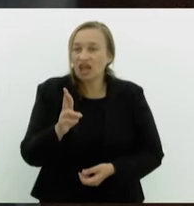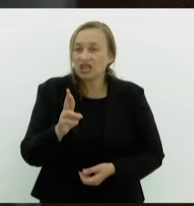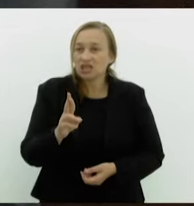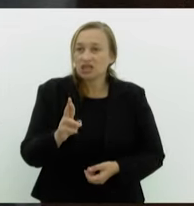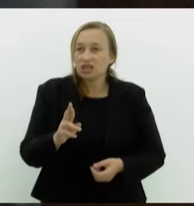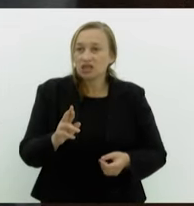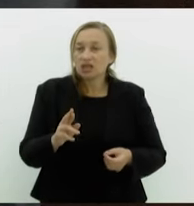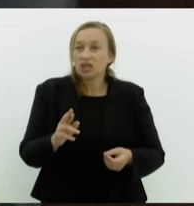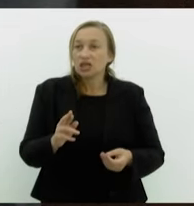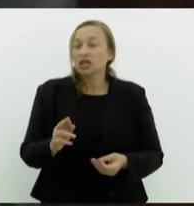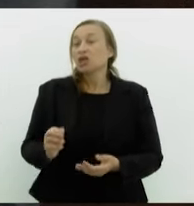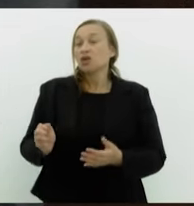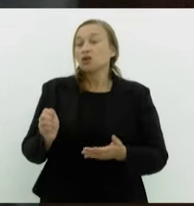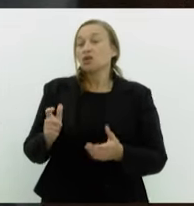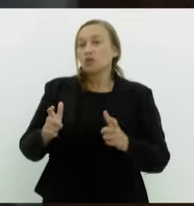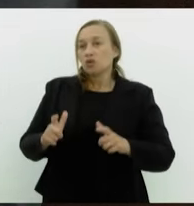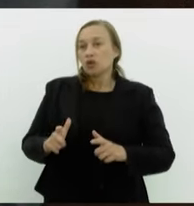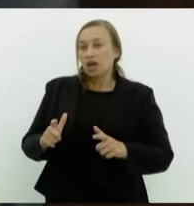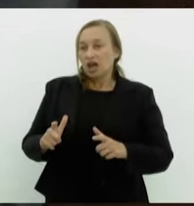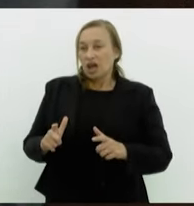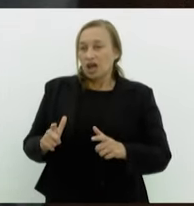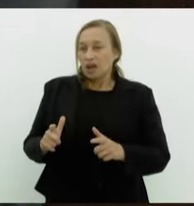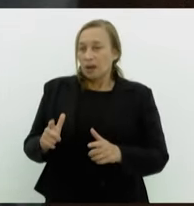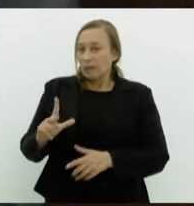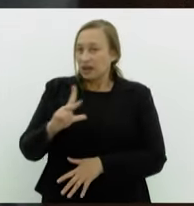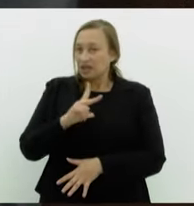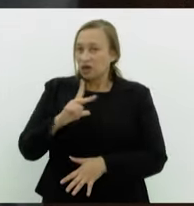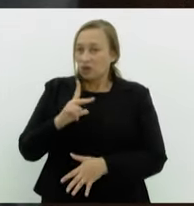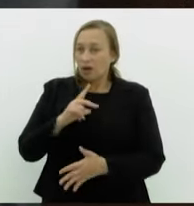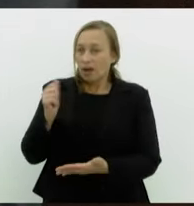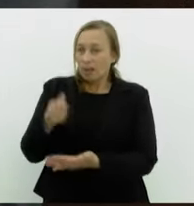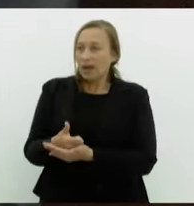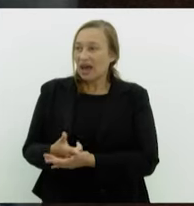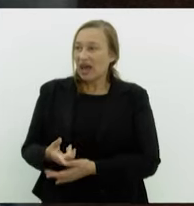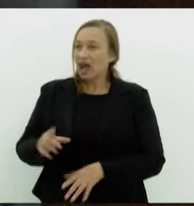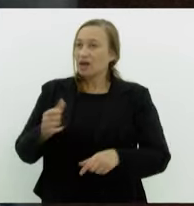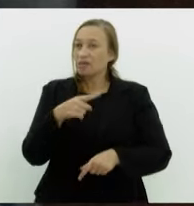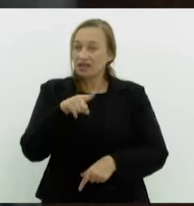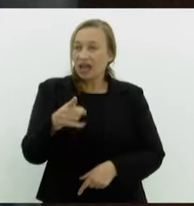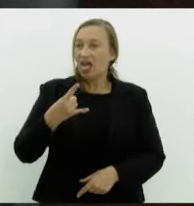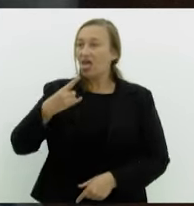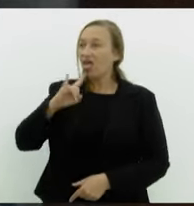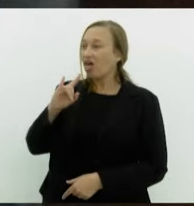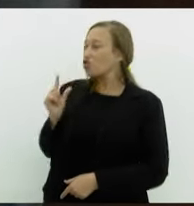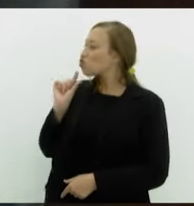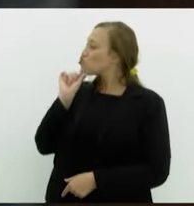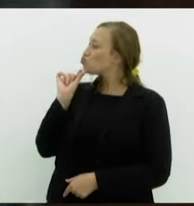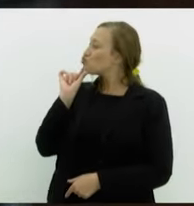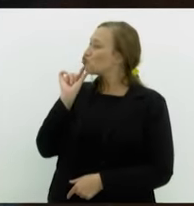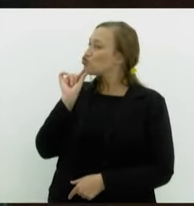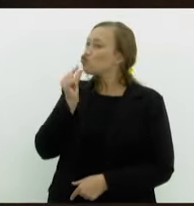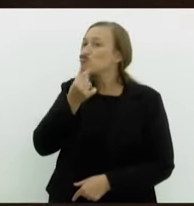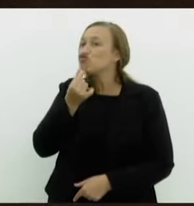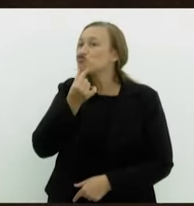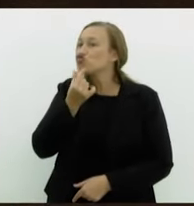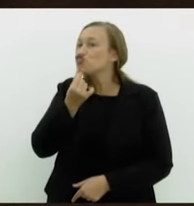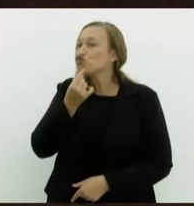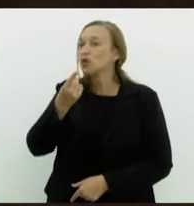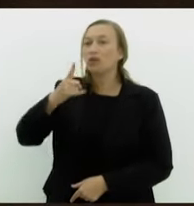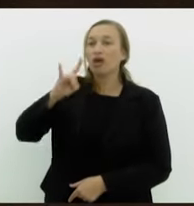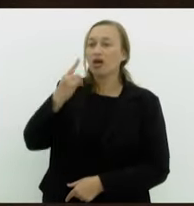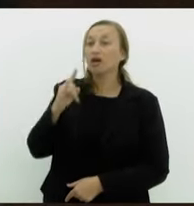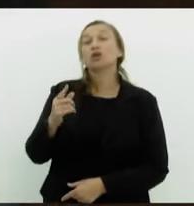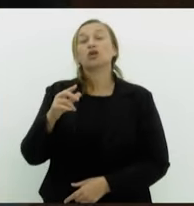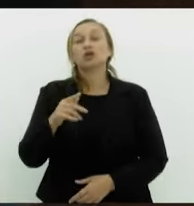espetáculo privado para se refastelar ao lado dos seus meninos, enchendo a cara de cachaça. Então fica aqui o meu repúdio ao que o prefeito fez